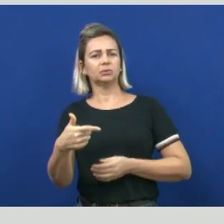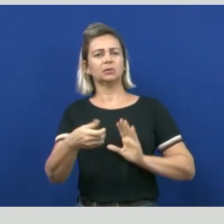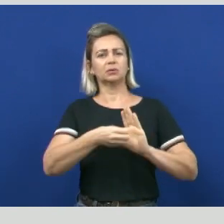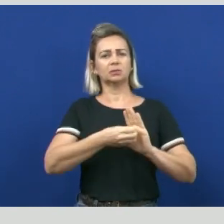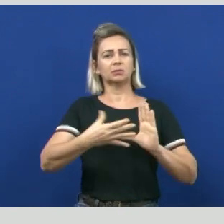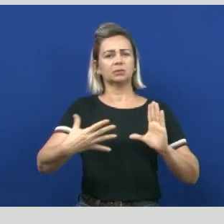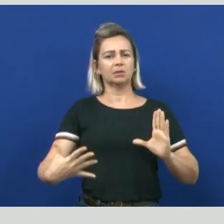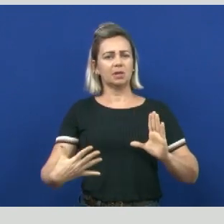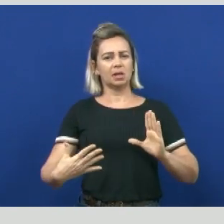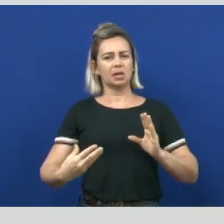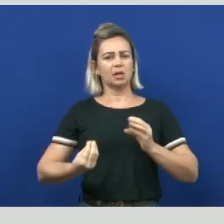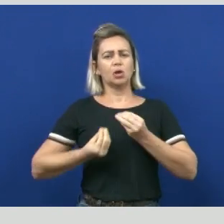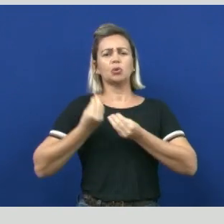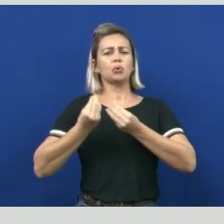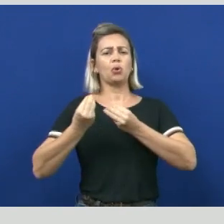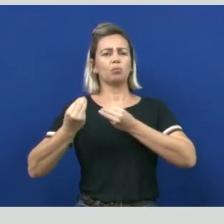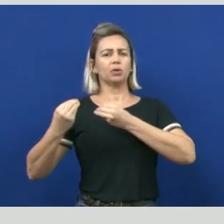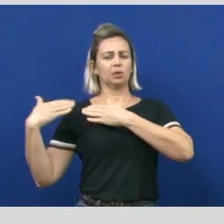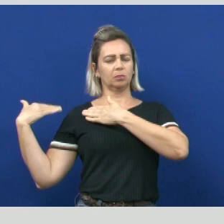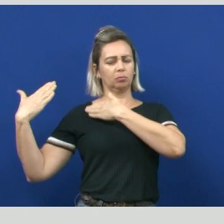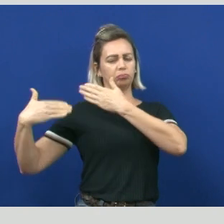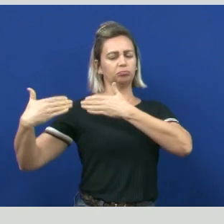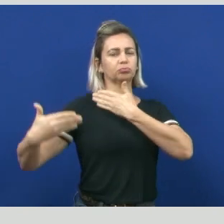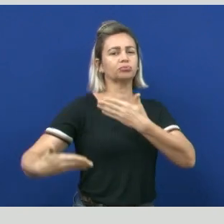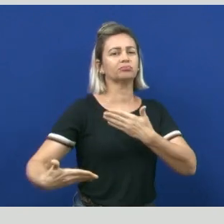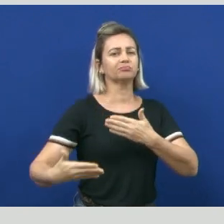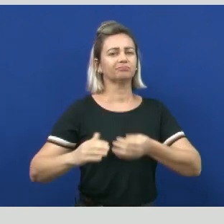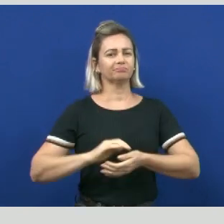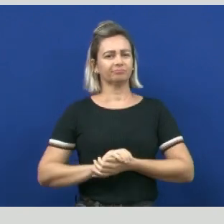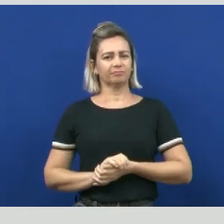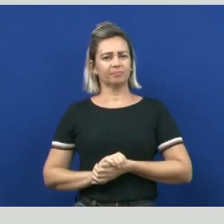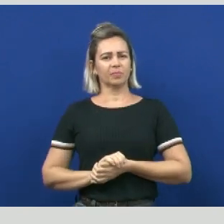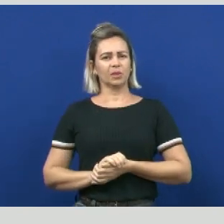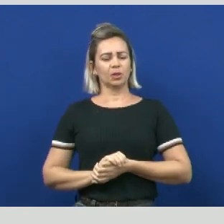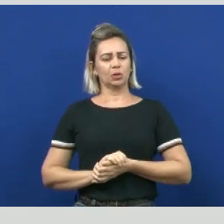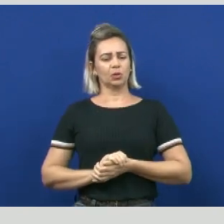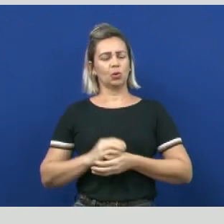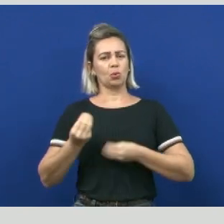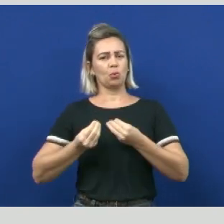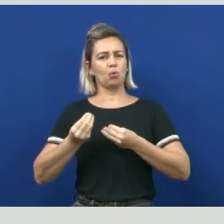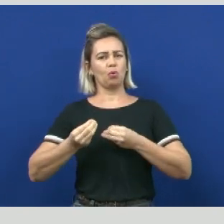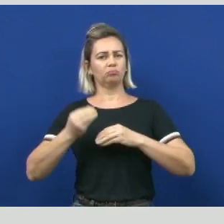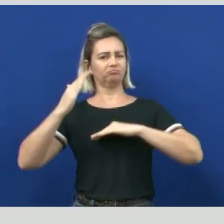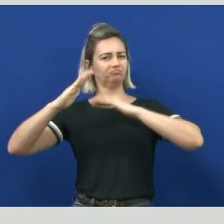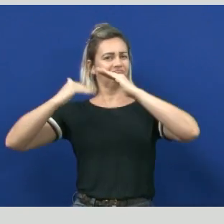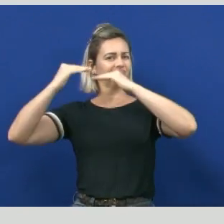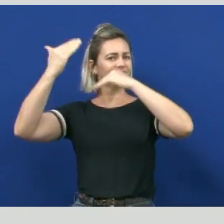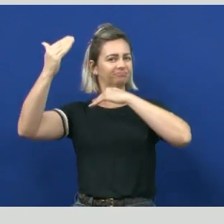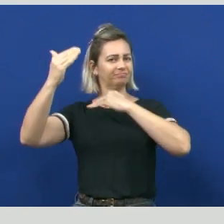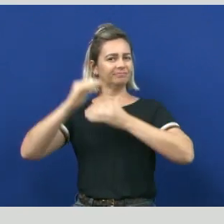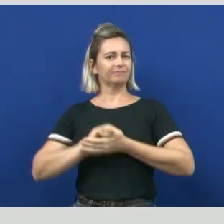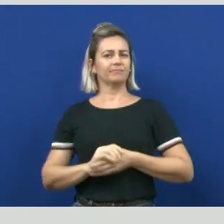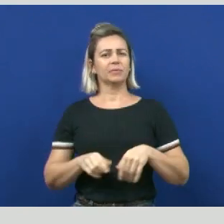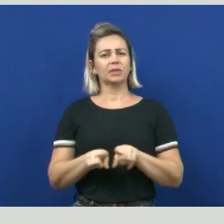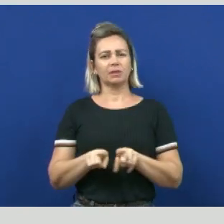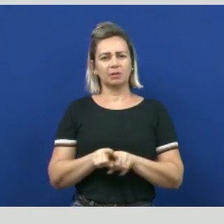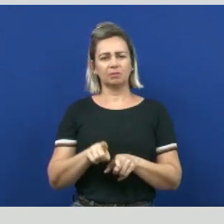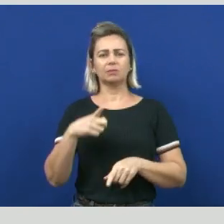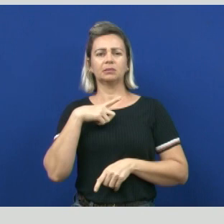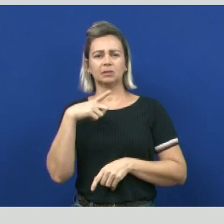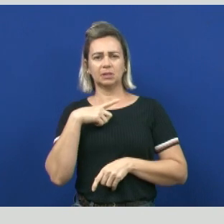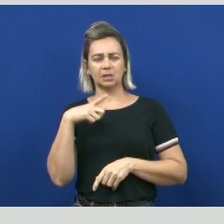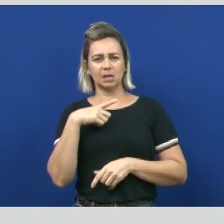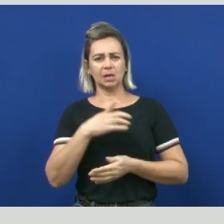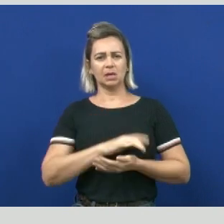capacidade de evoluir, né? Todo ser vivo apresenta a capacidade de evolução. Tranquilo? Também há seres vivos